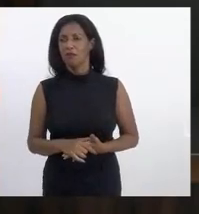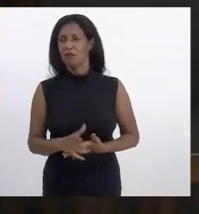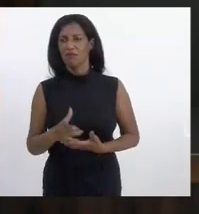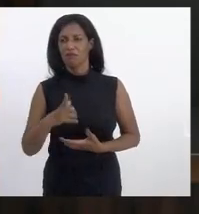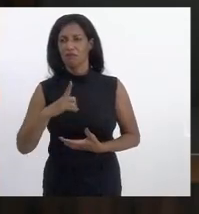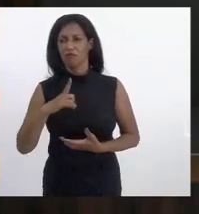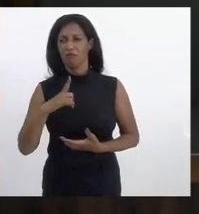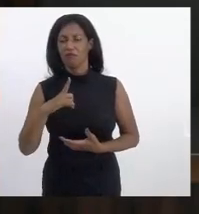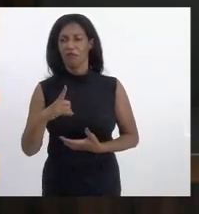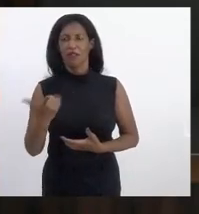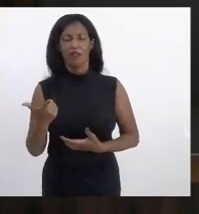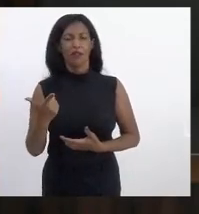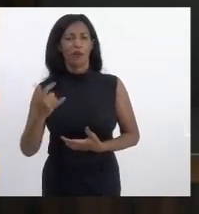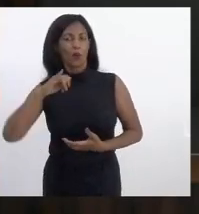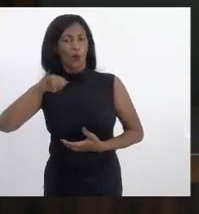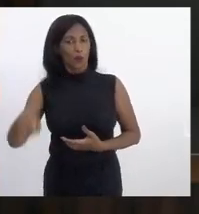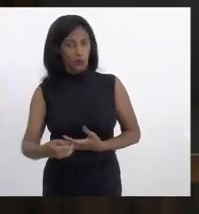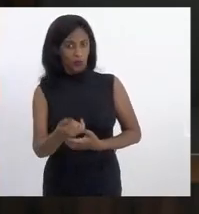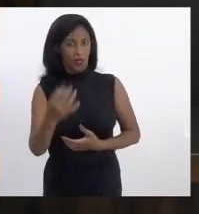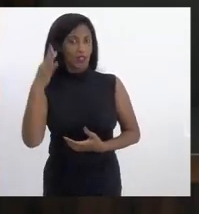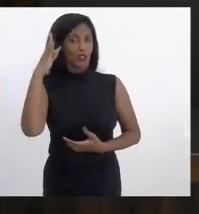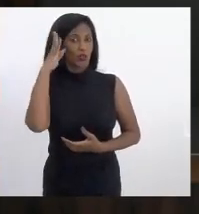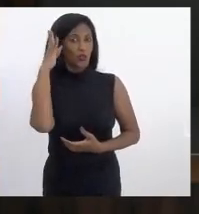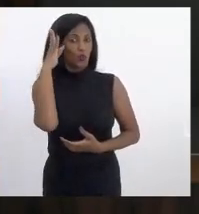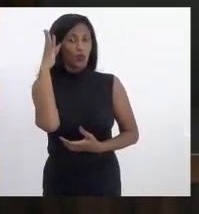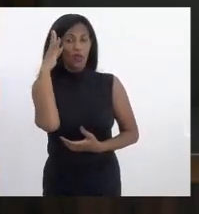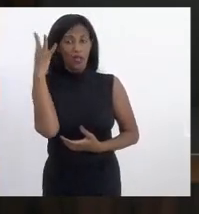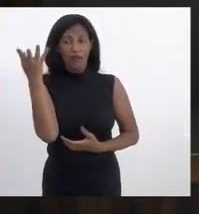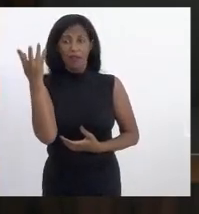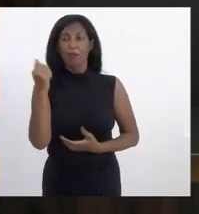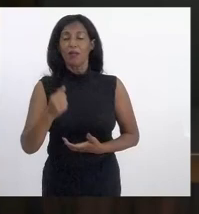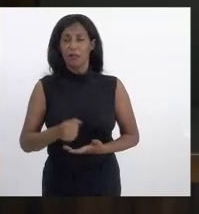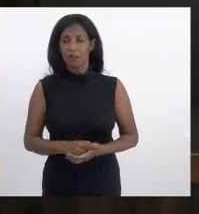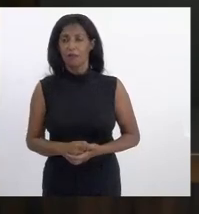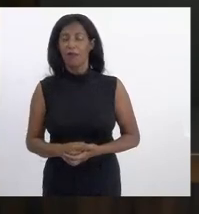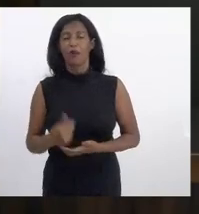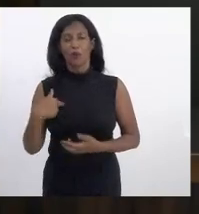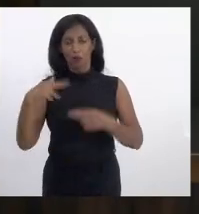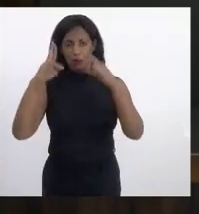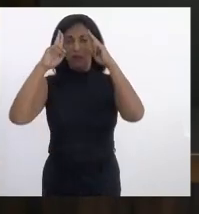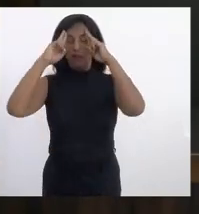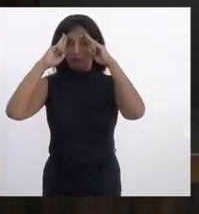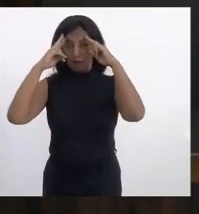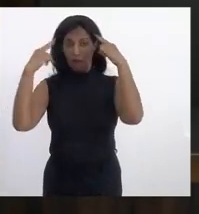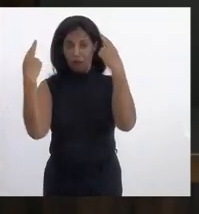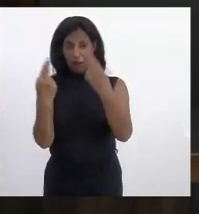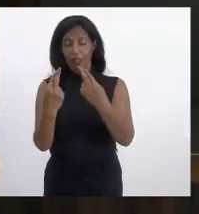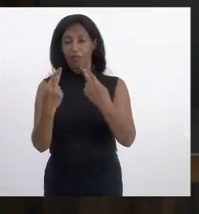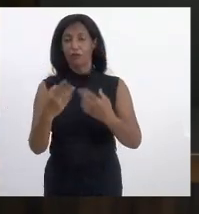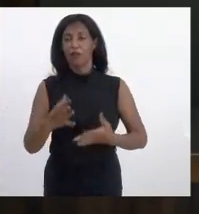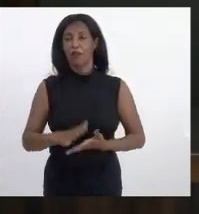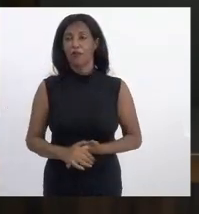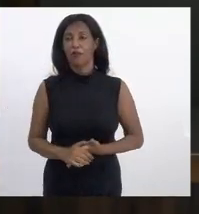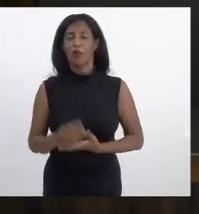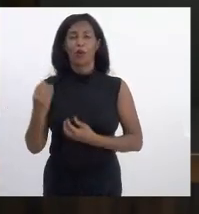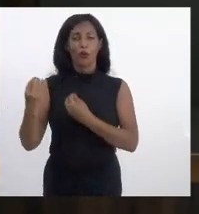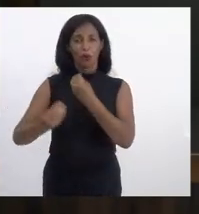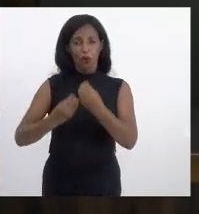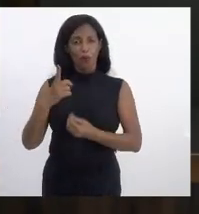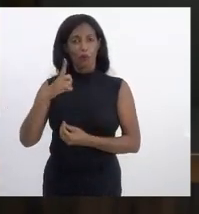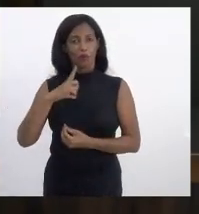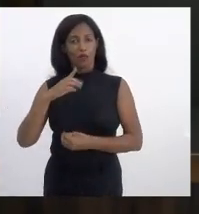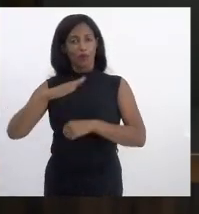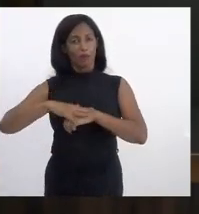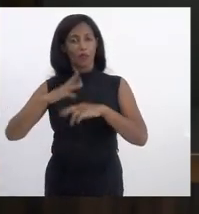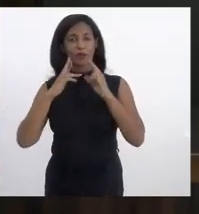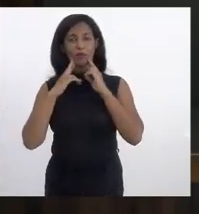oportunidade quarta-feira eu só pediria um muita muito respeito a toda a categoria como nós vamos ter mais